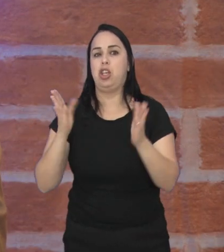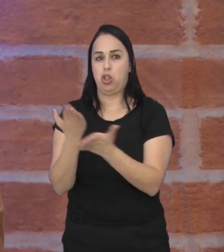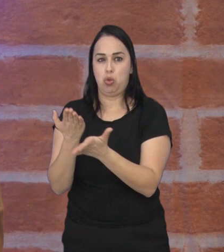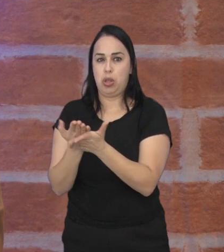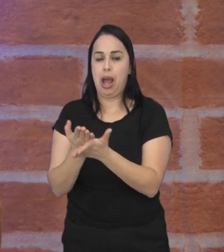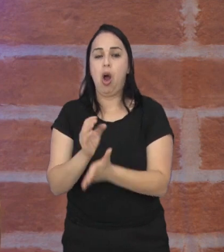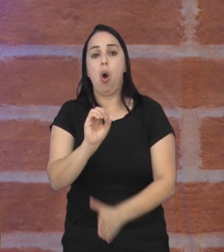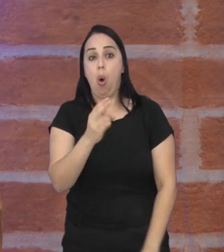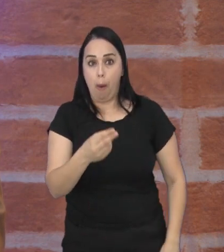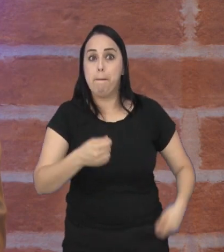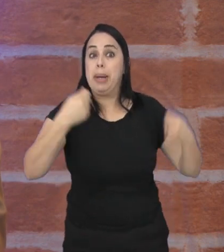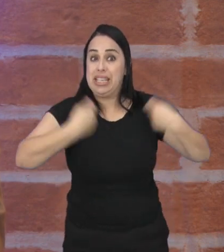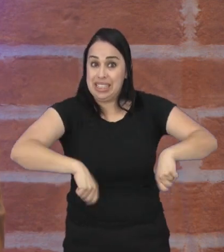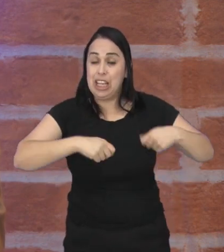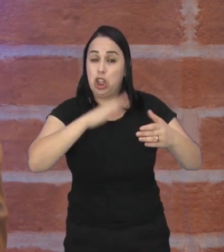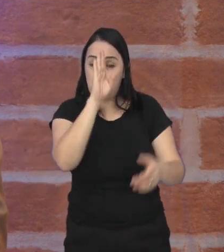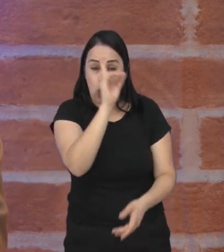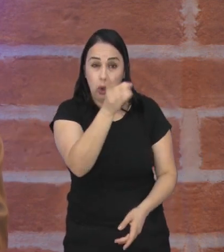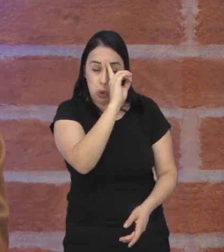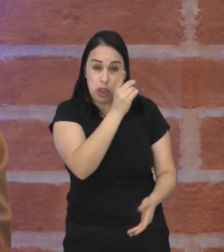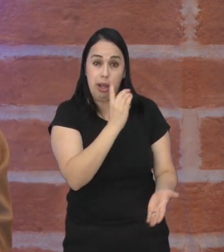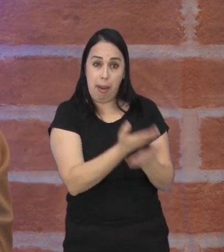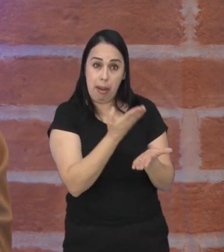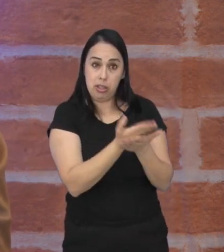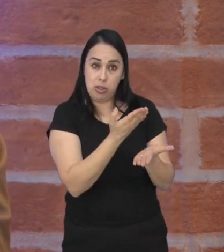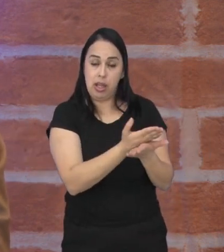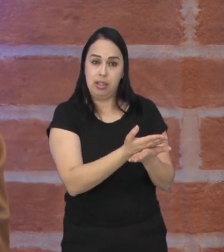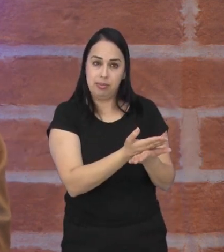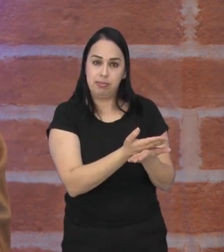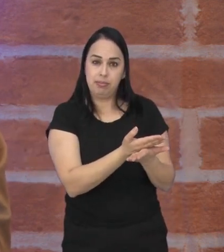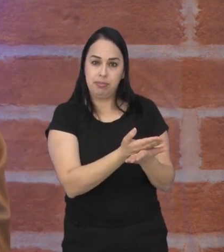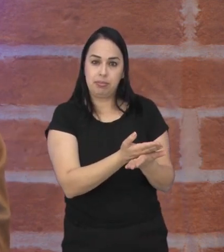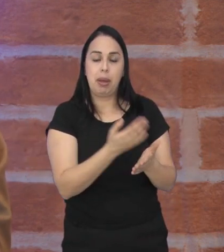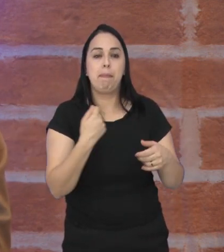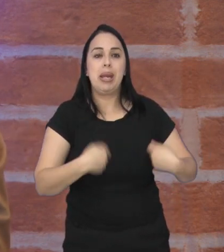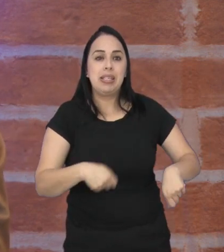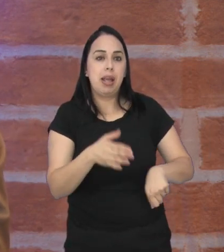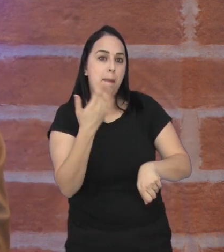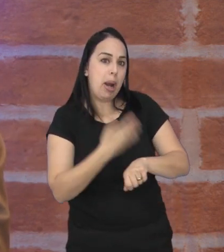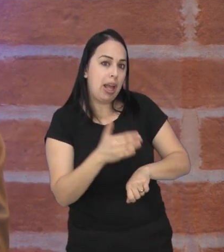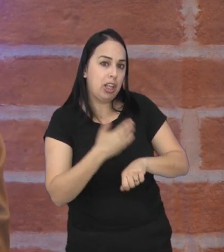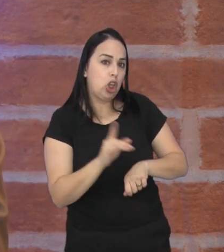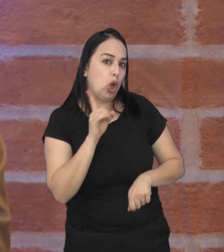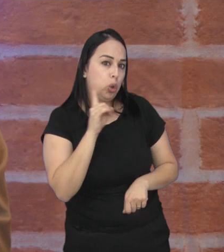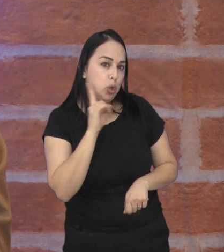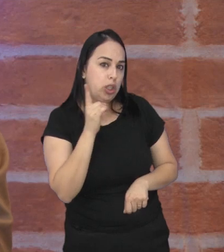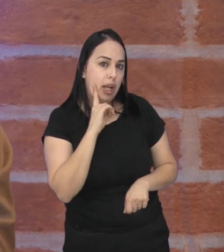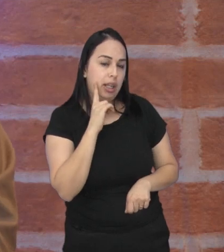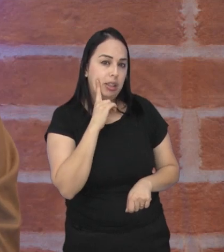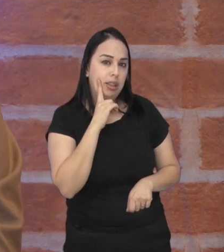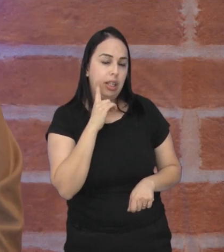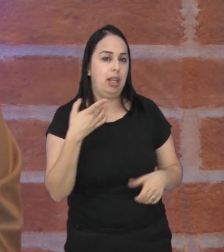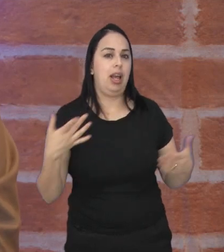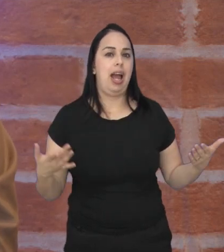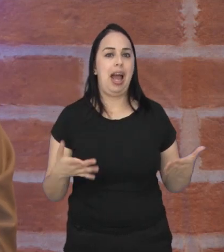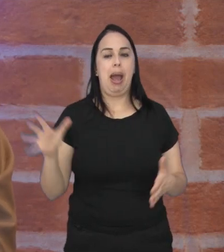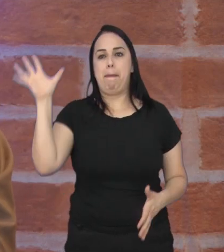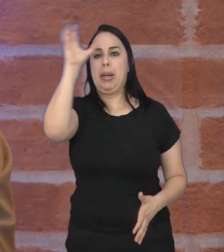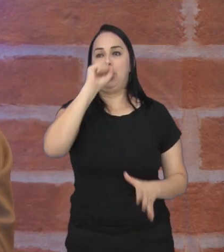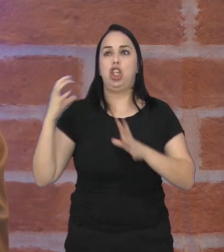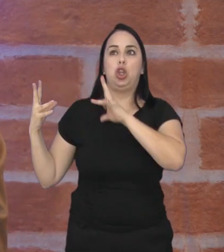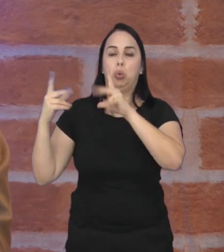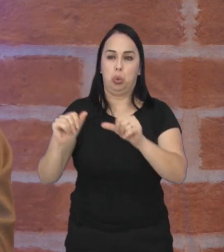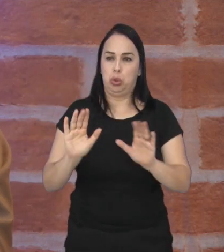tanto se dedicar ao estudo? Ou na música, não, Vitor, tem coisa nova para aprender todo dia, eu tenho que praticar todo dia, não é assim que eu